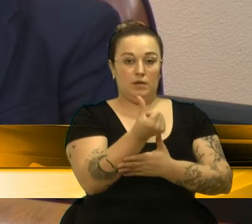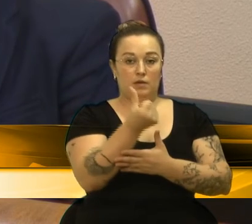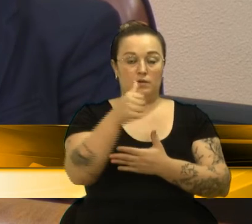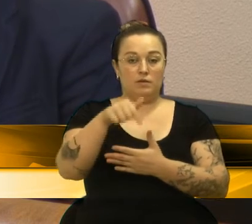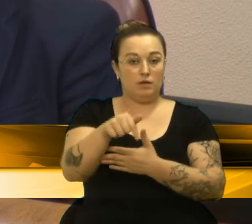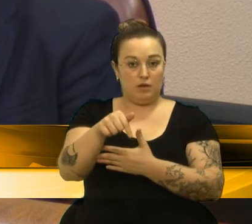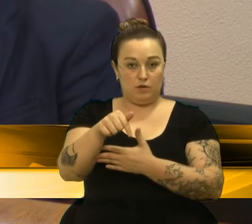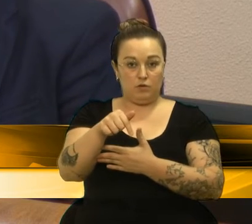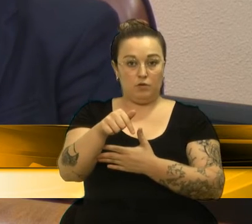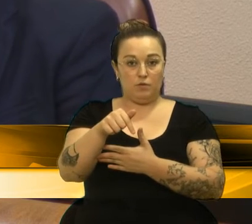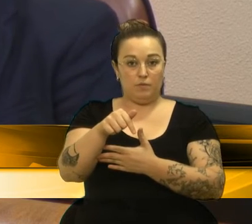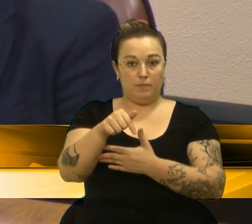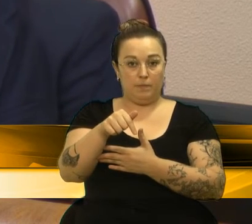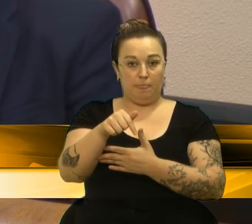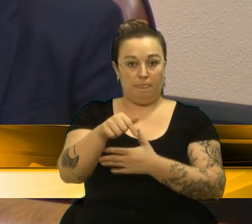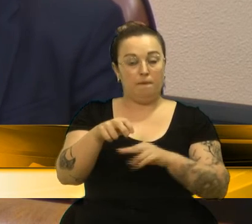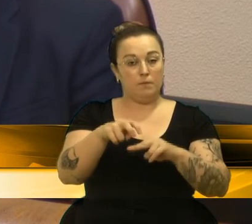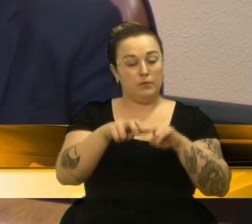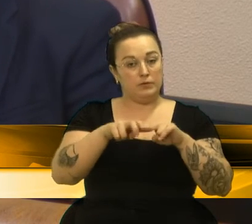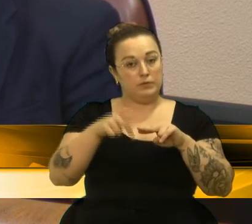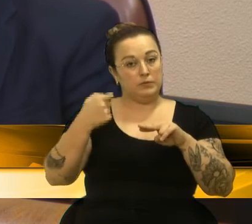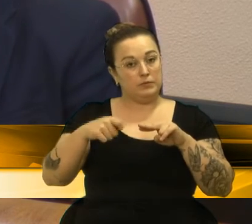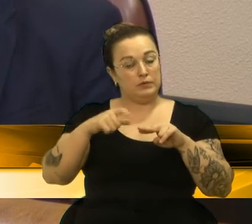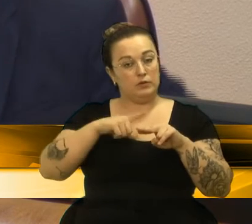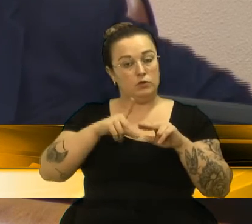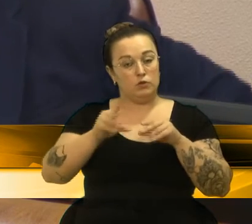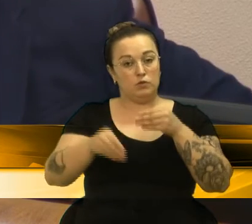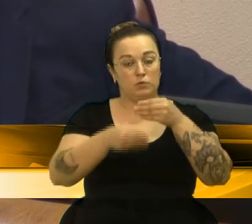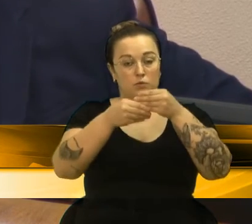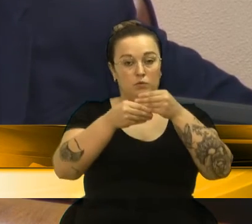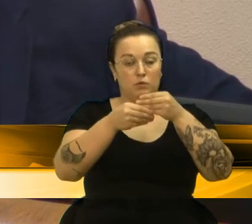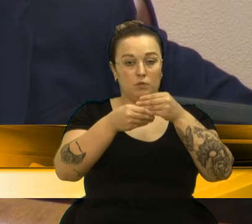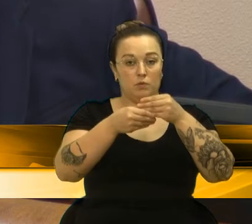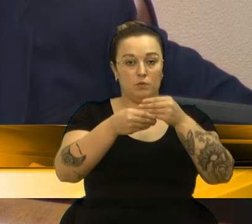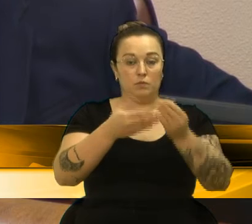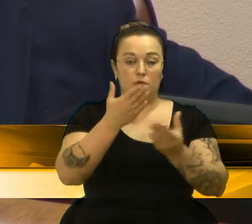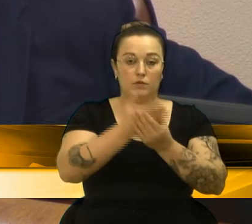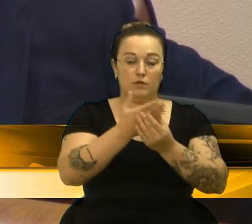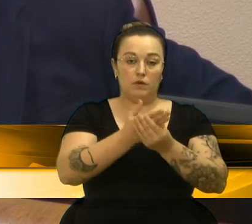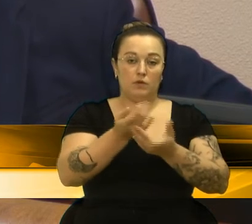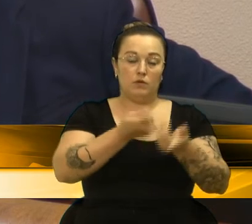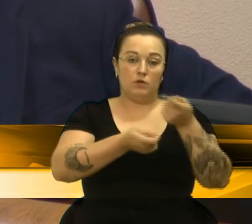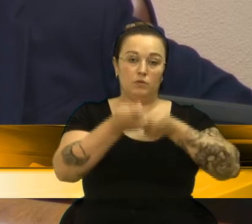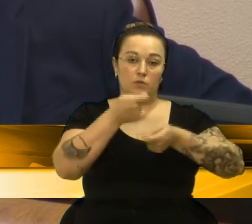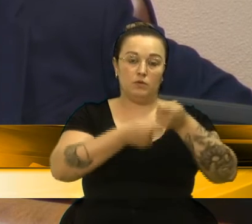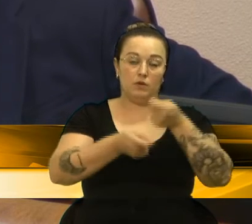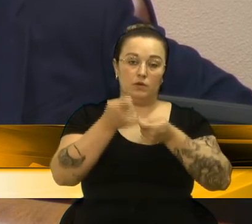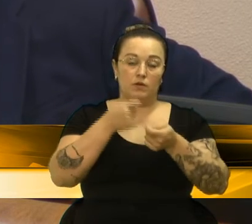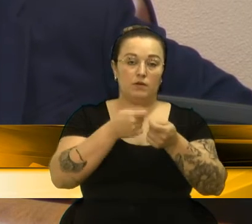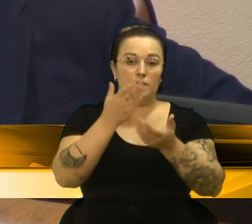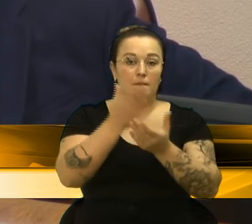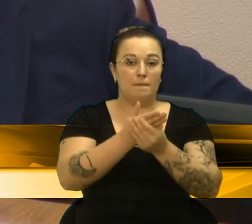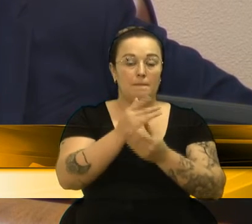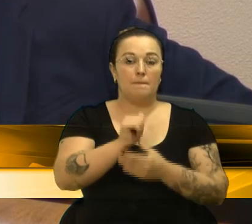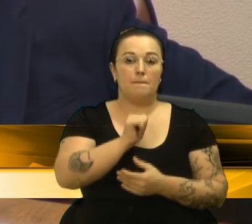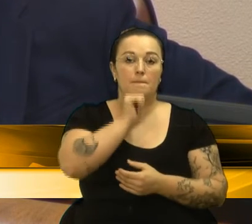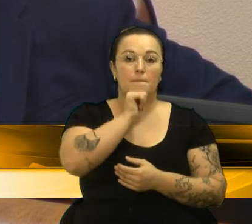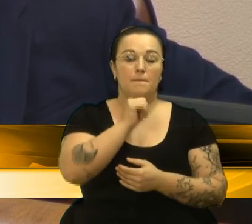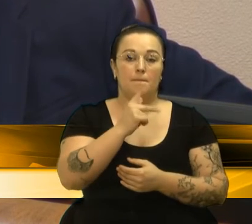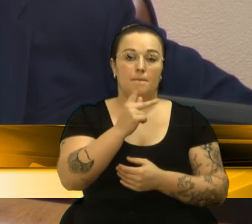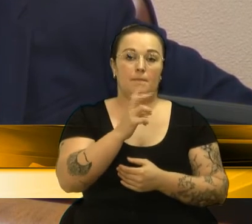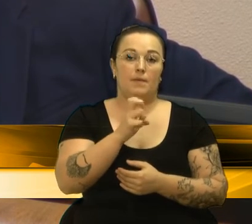guardando similitudes com os processos administrativos disciplinares dos servidores públicos e também de processos penais, e, por isso, seus